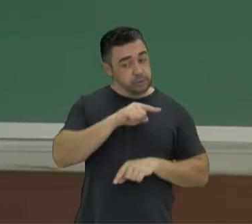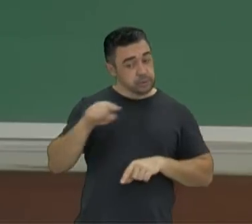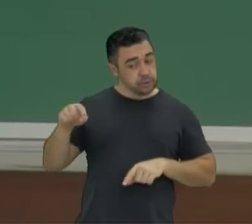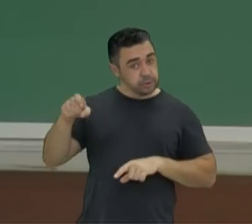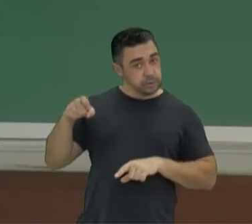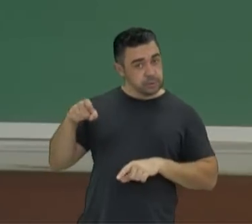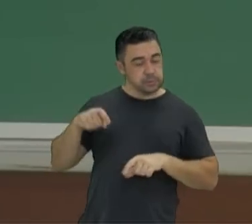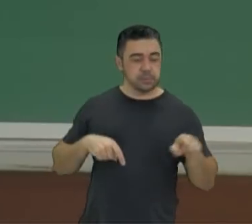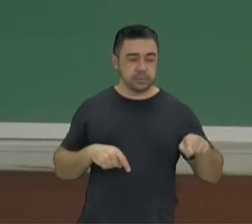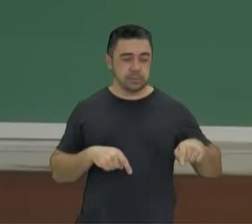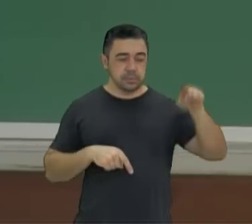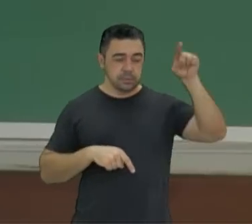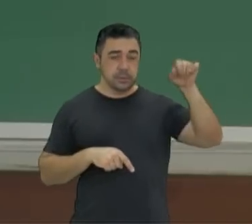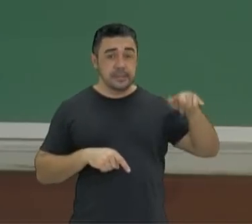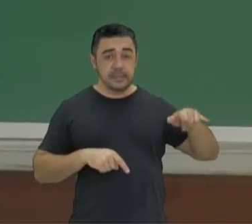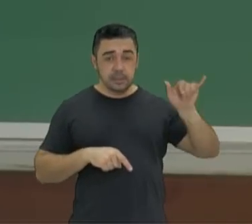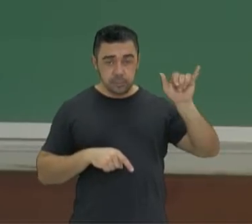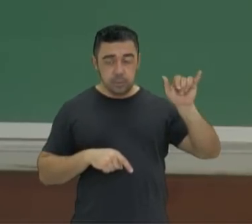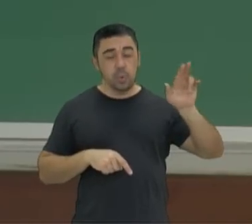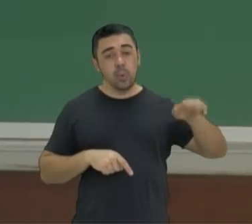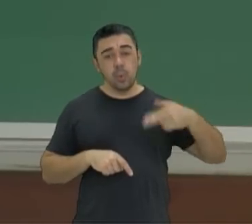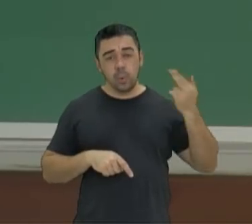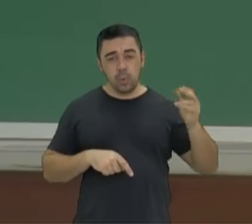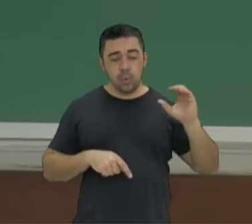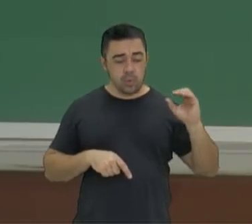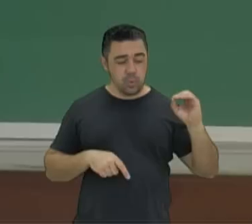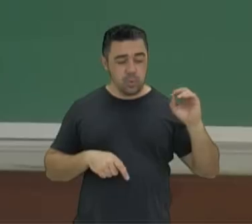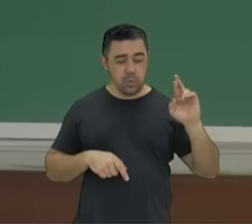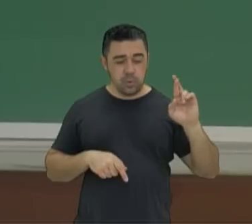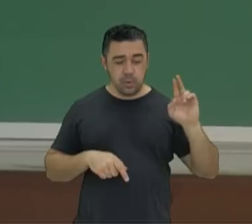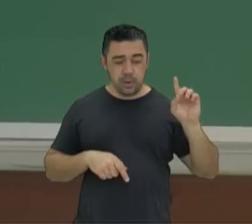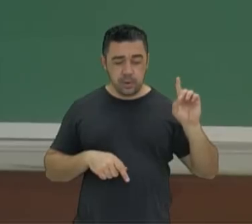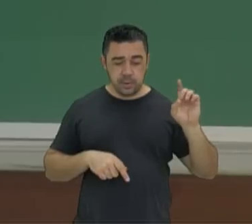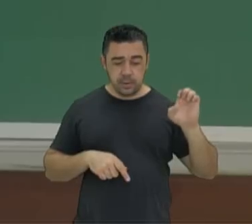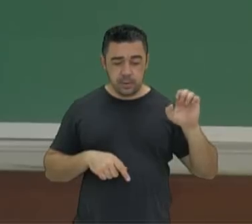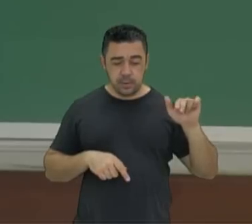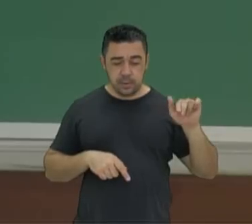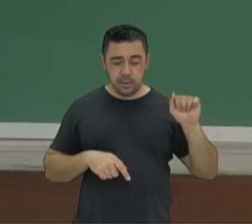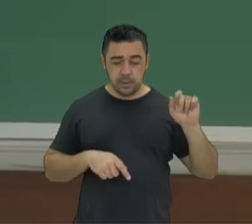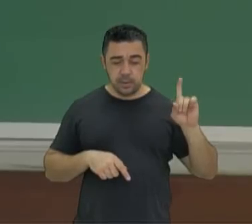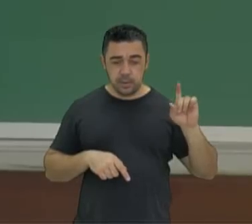horizontal, eixo Y ou eixo das ordenadas, mas não é para preocupar